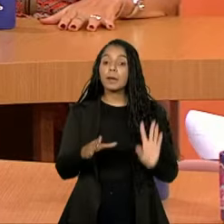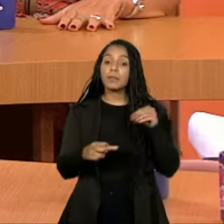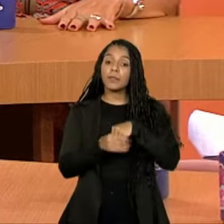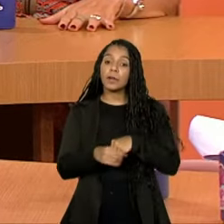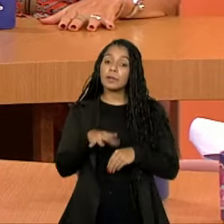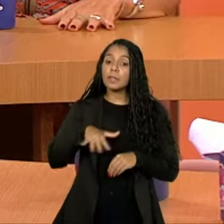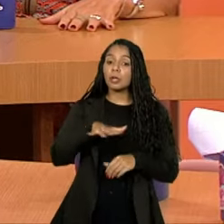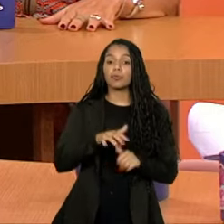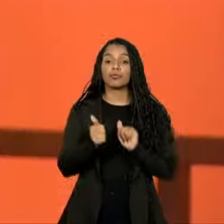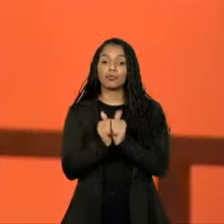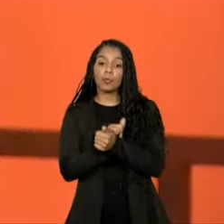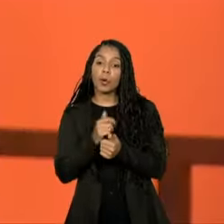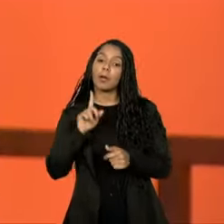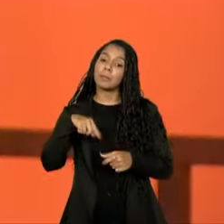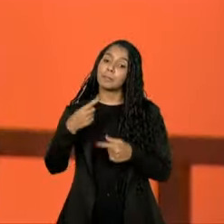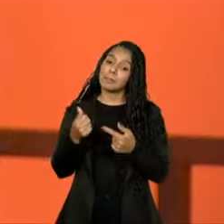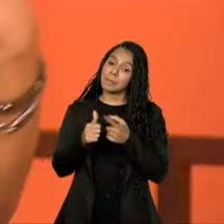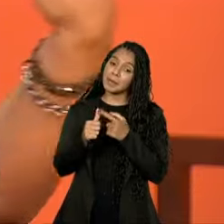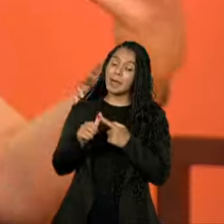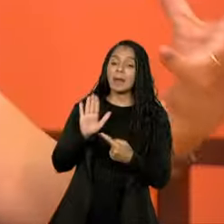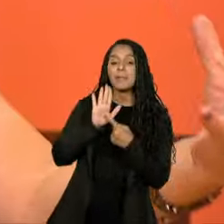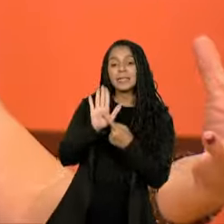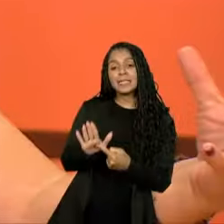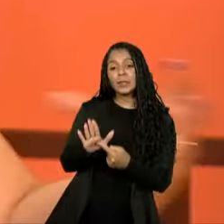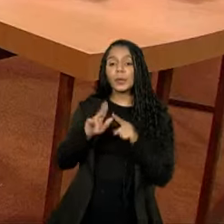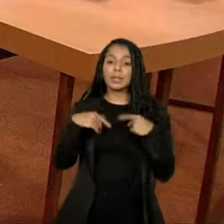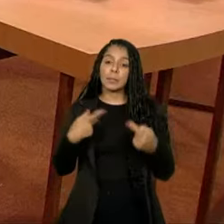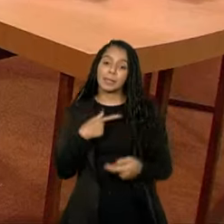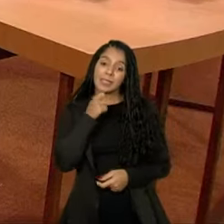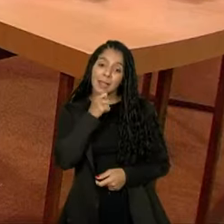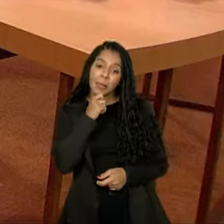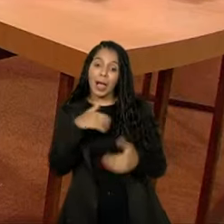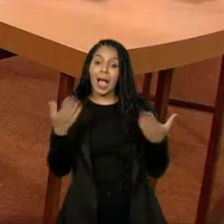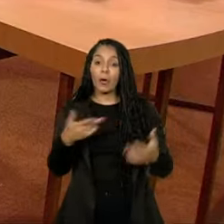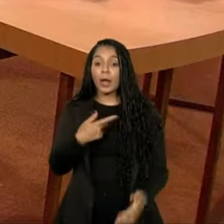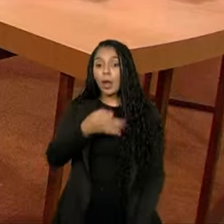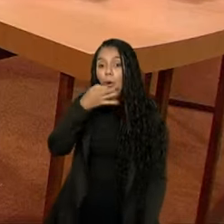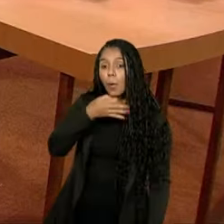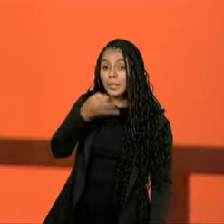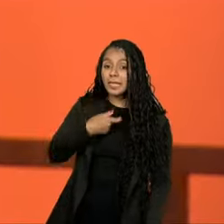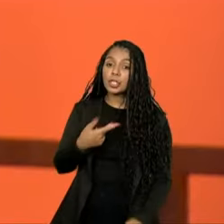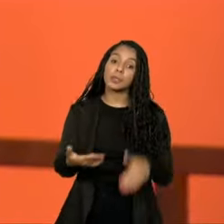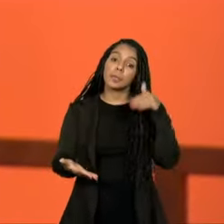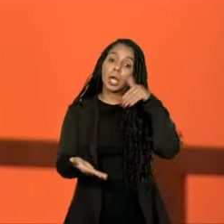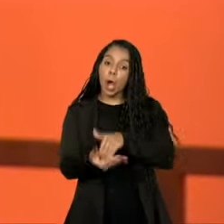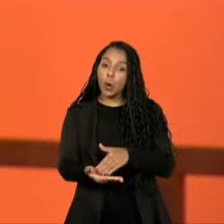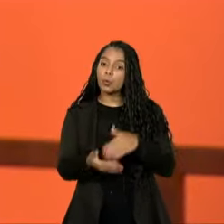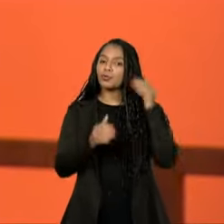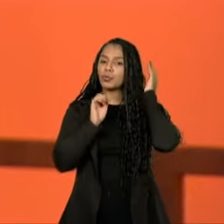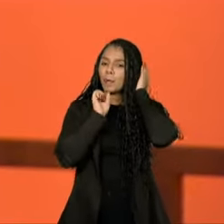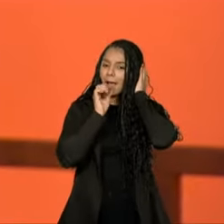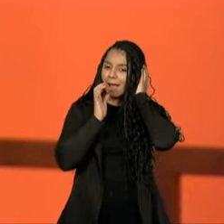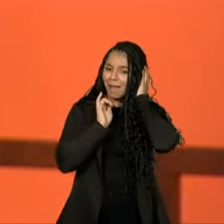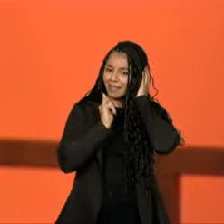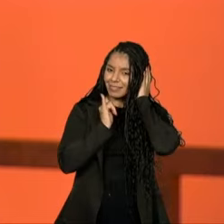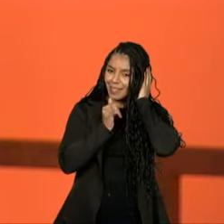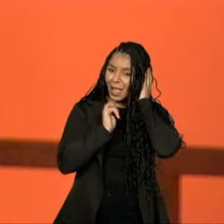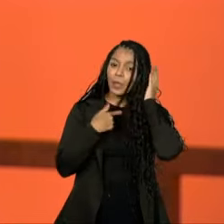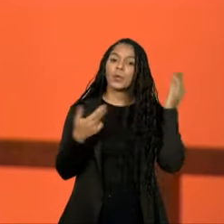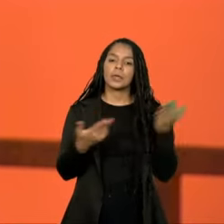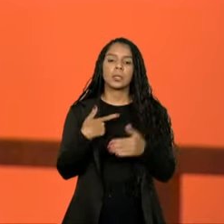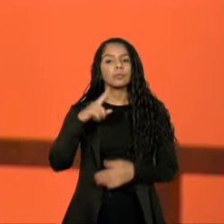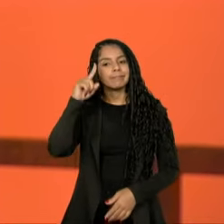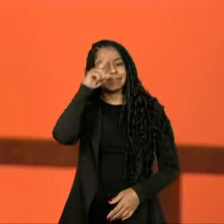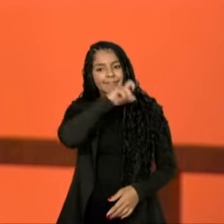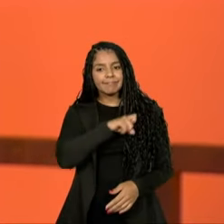como apresentadoras, depois como repórteres, depois como comentaristas, e agora chegaram as narradoras, as últimas, né? E... Está sendo muito difícil,